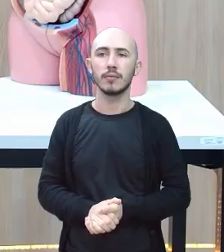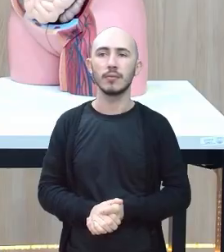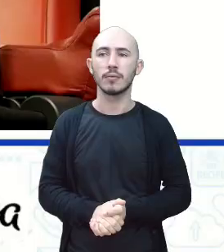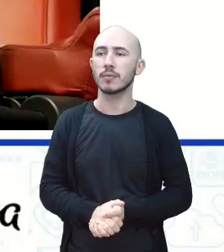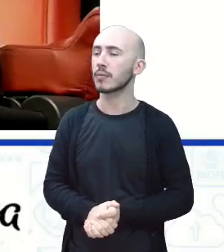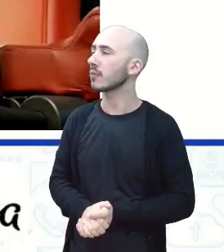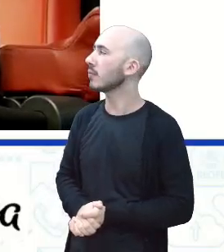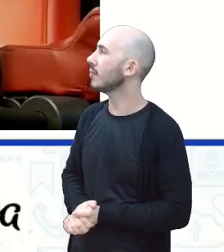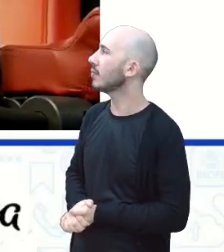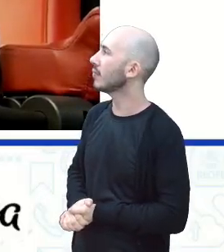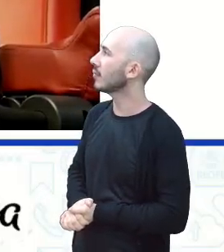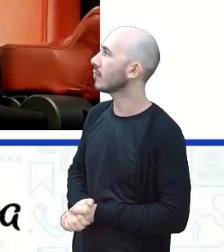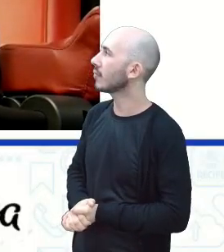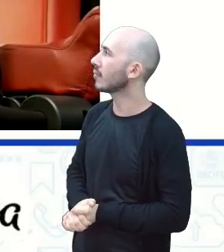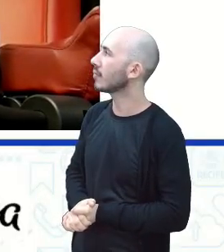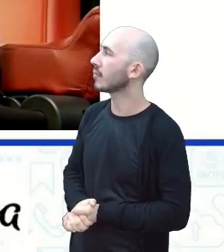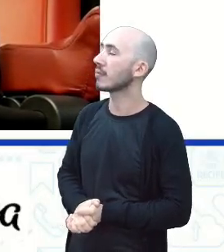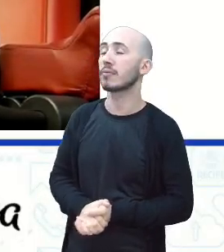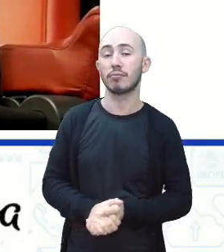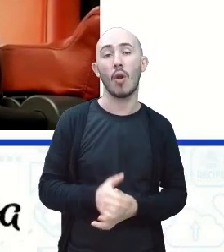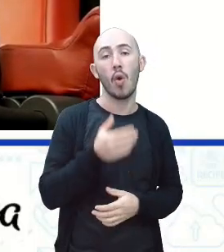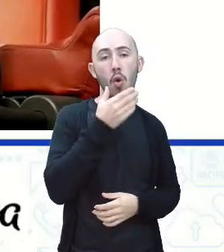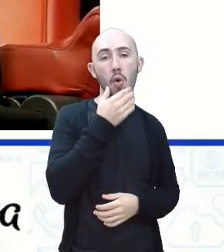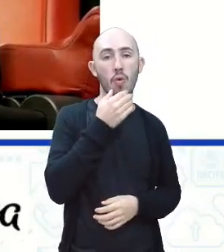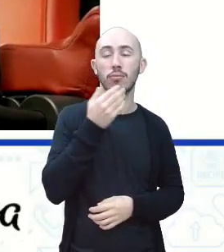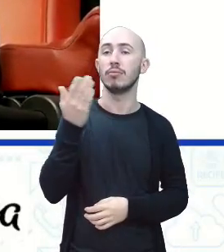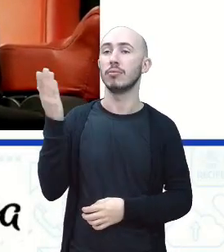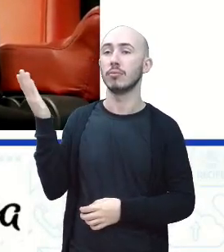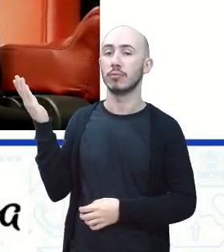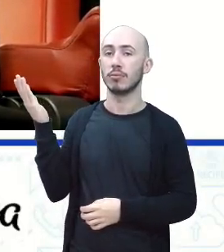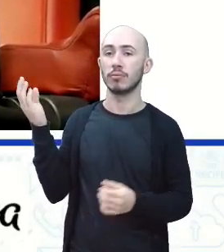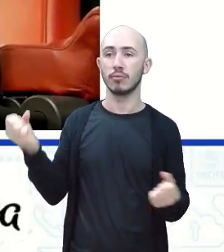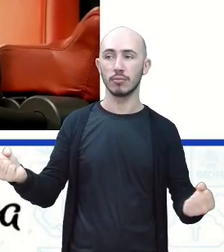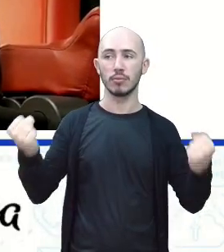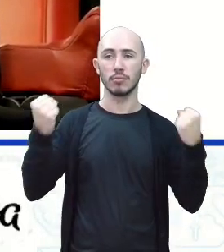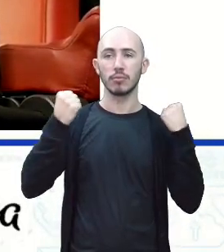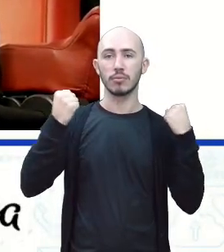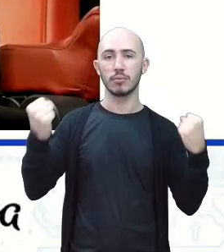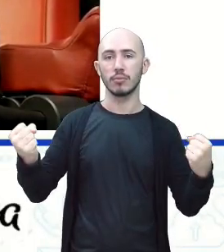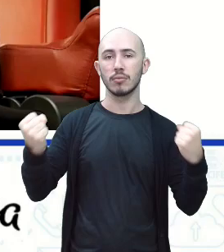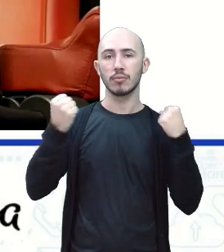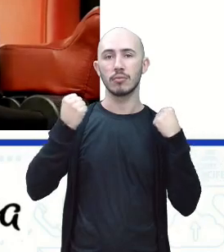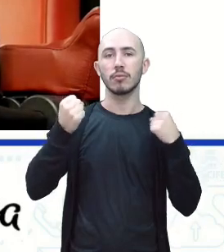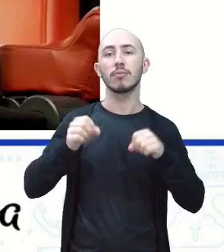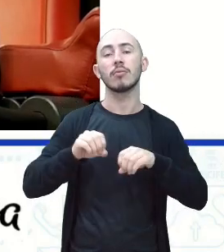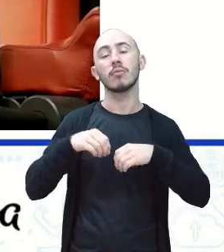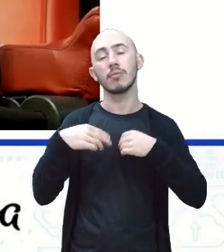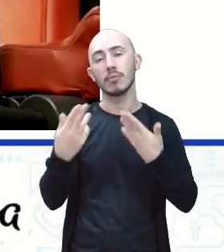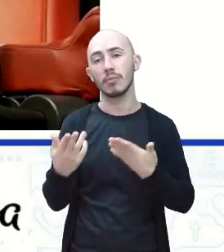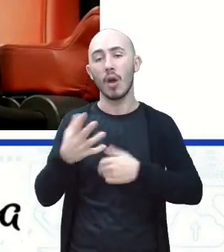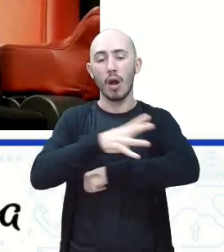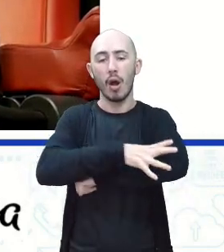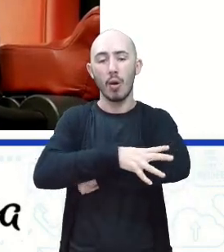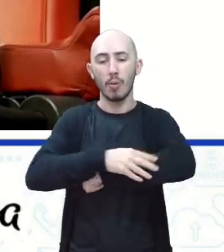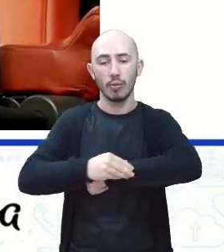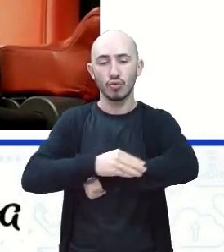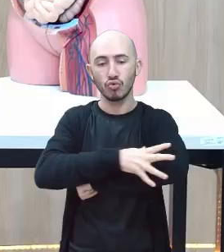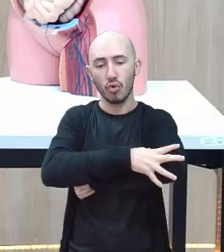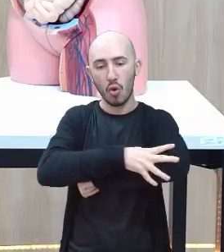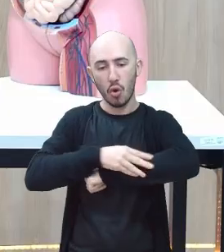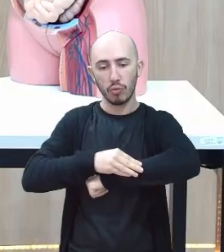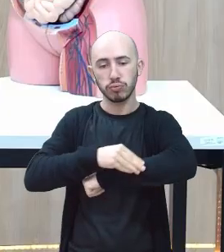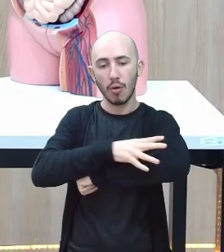E aqui, olhem, um rapaz, né, fazendo exercício para desenvolver o músculo. Então,